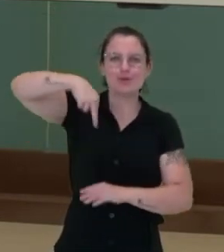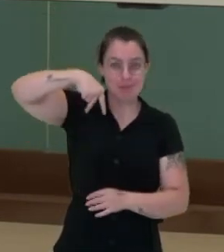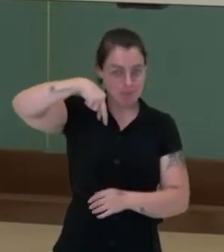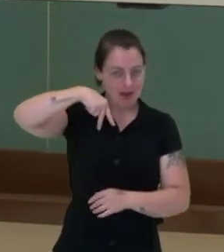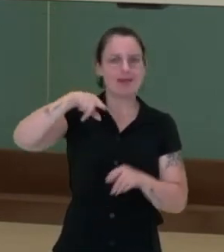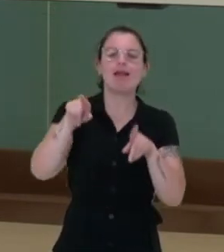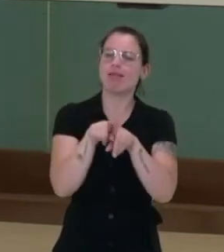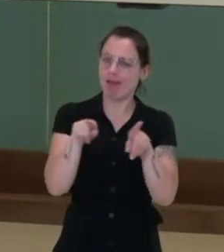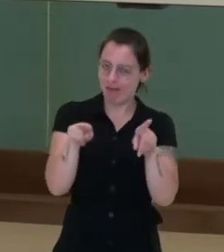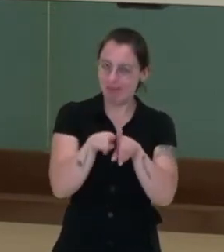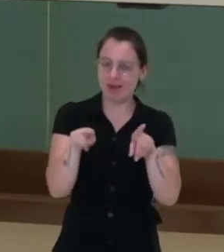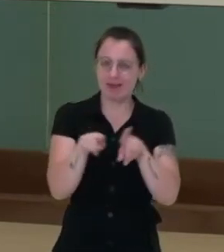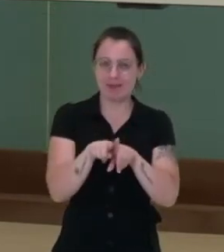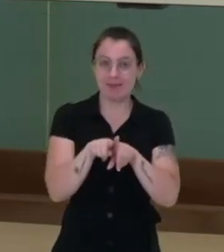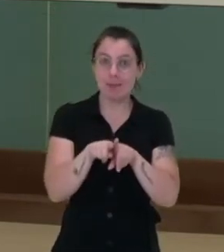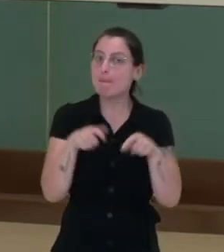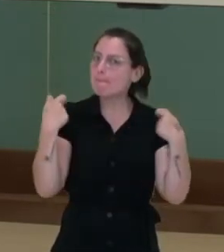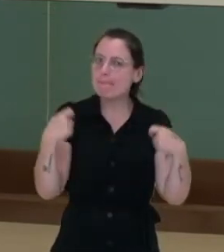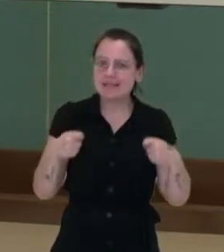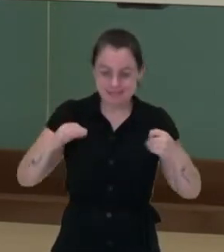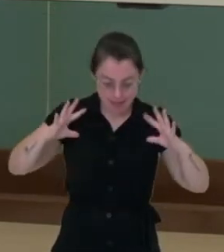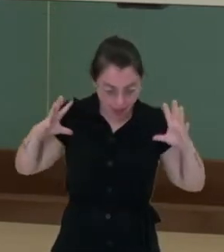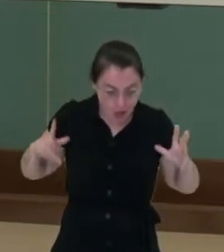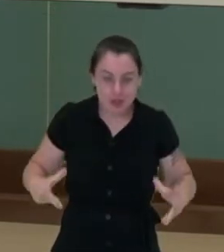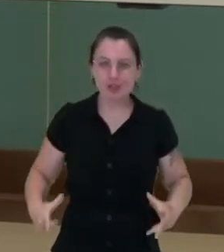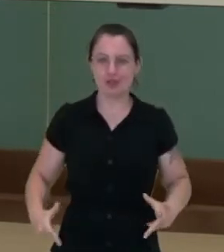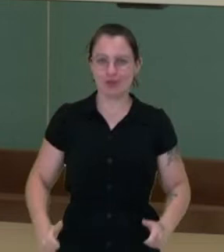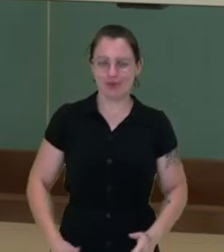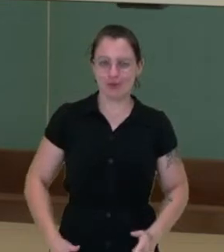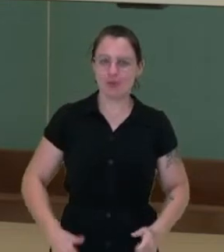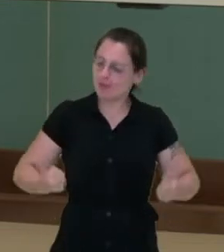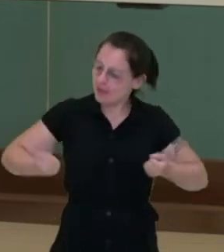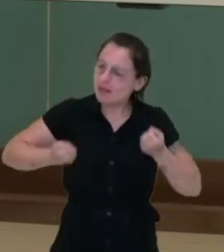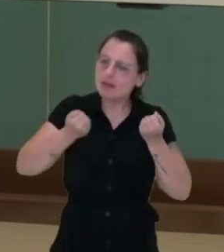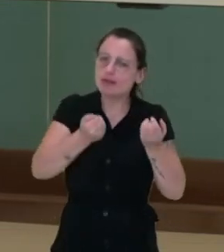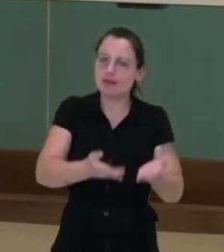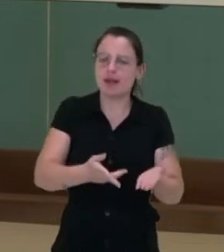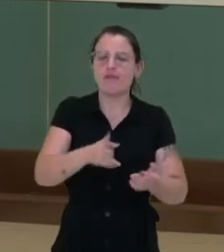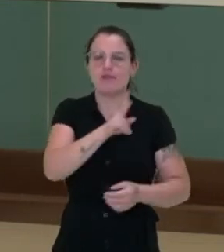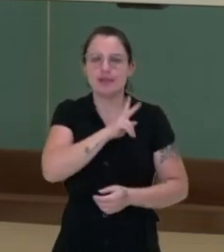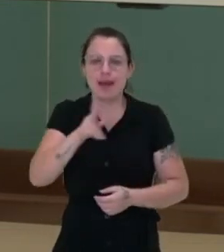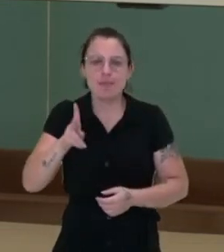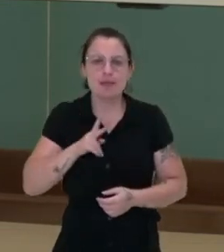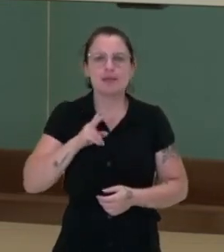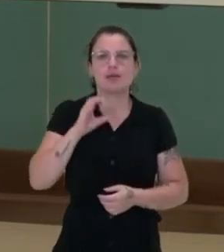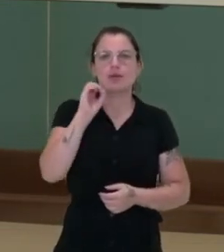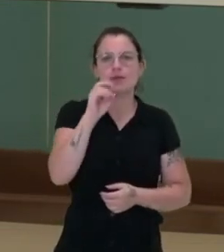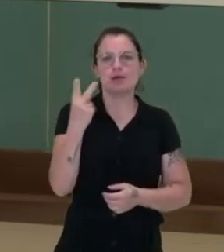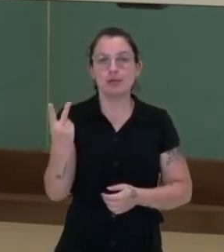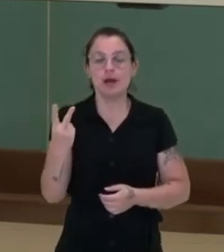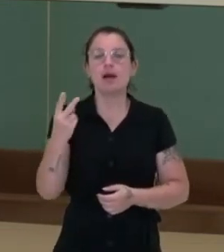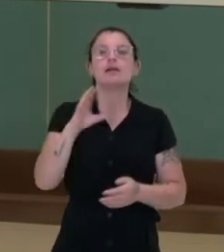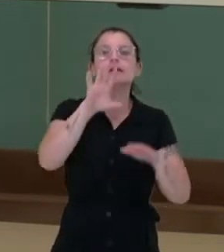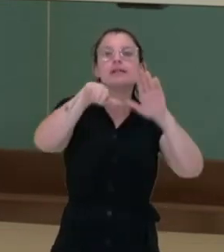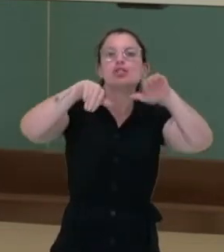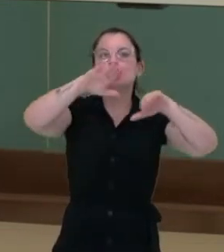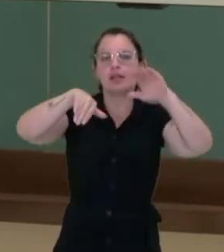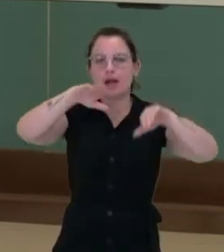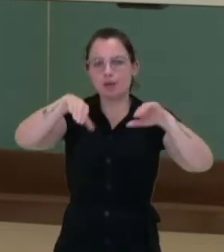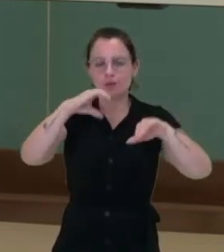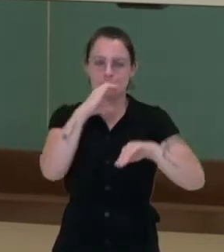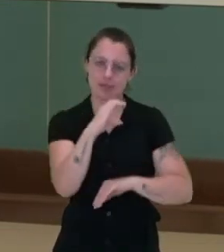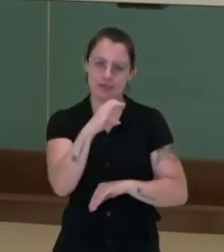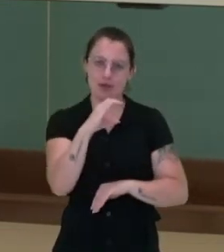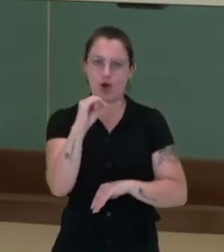que ir para o corpo todo, levando os nutrientes, oxigênio e capturando o gás carbônico.